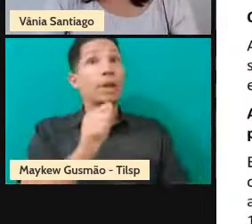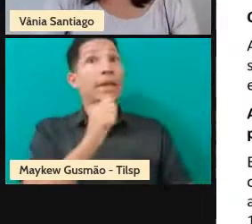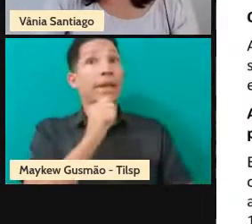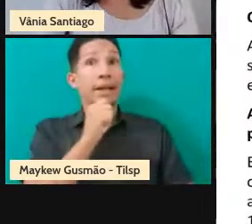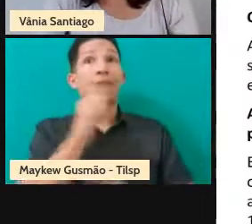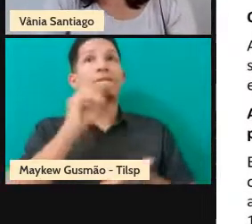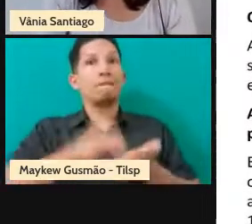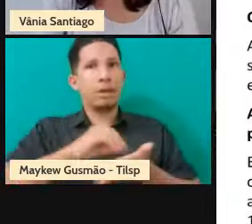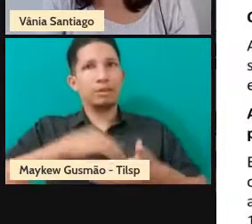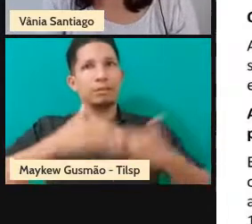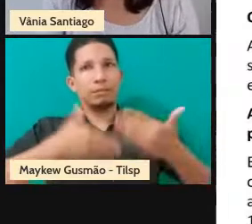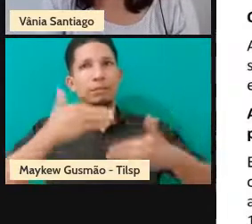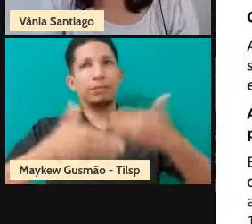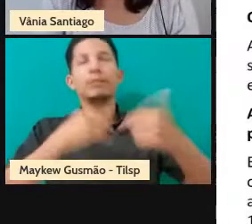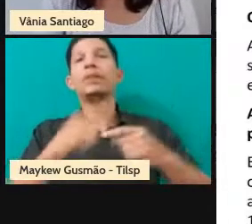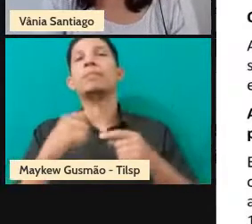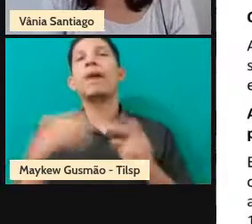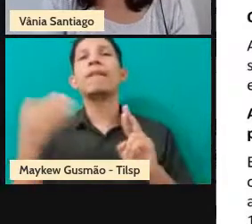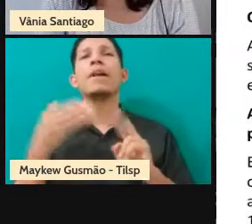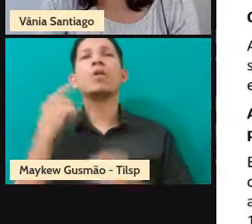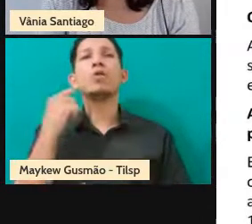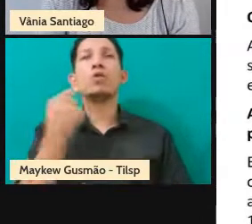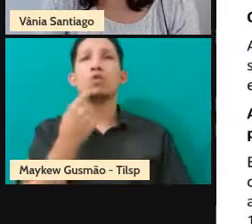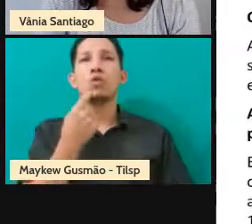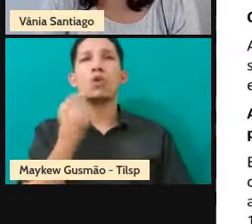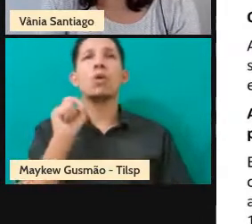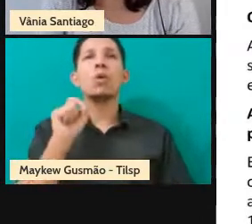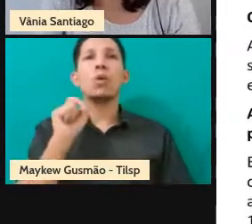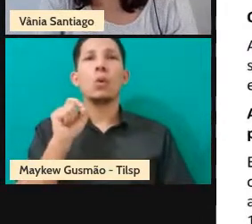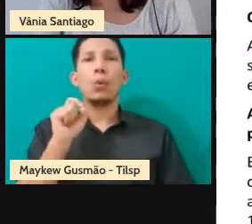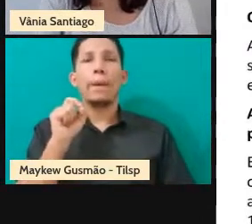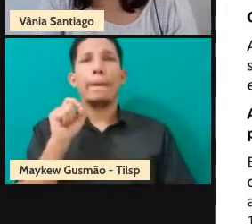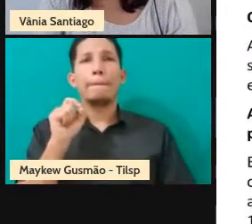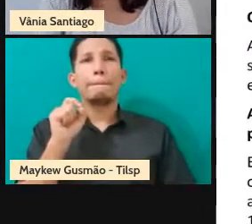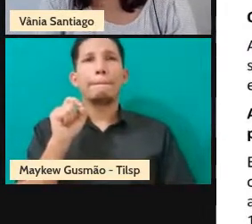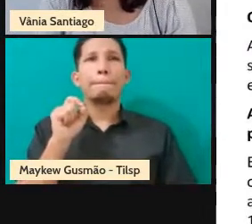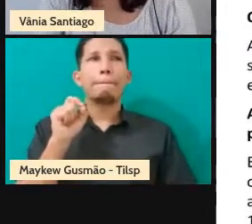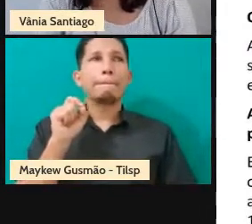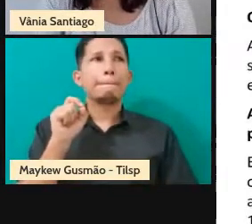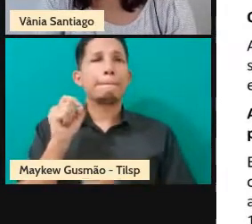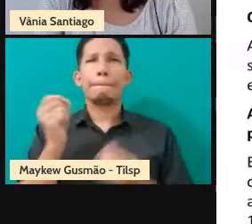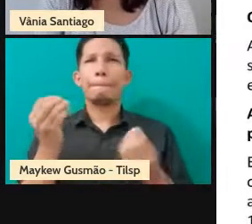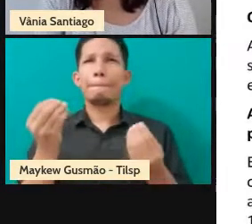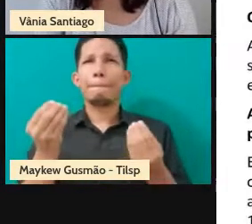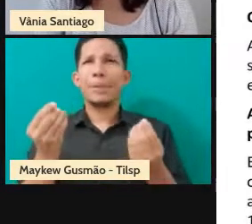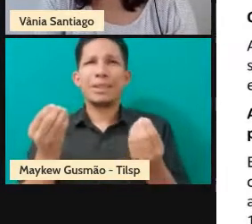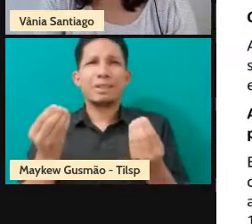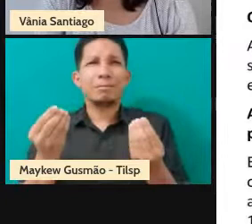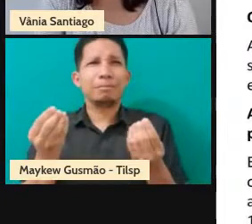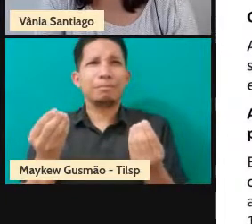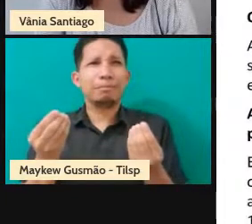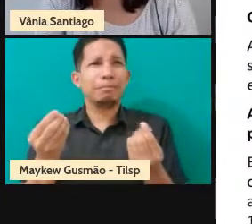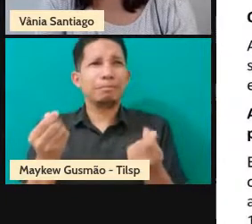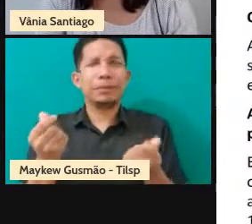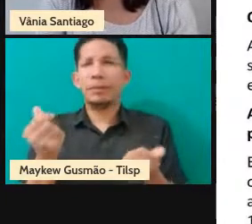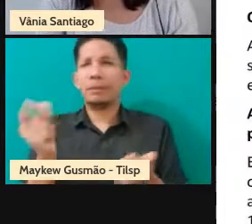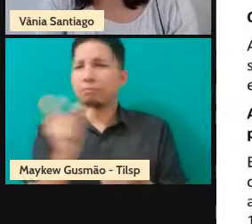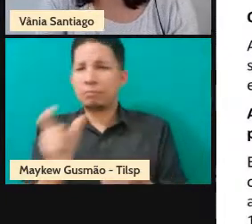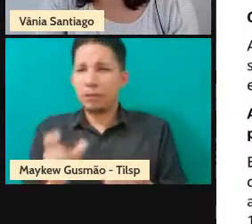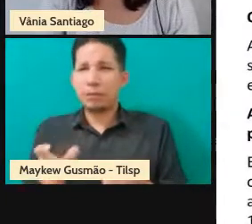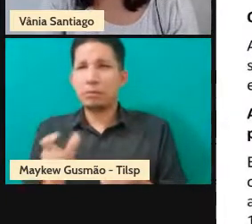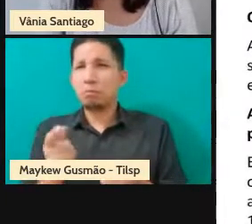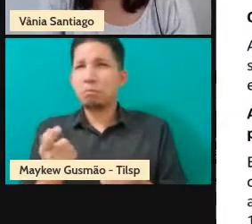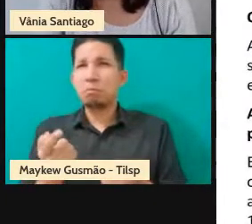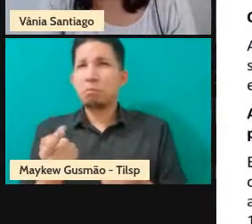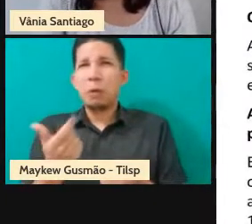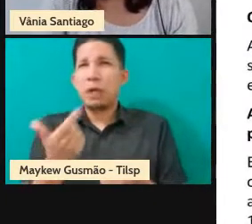referências à surdez que se tornam quase inexistentes dentro dos textos. Então,